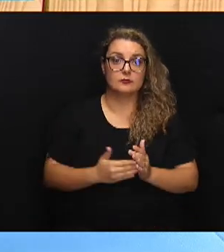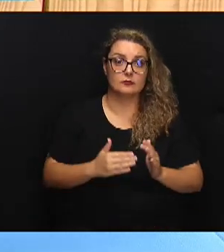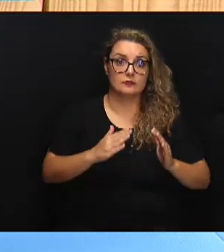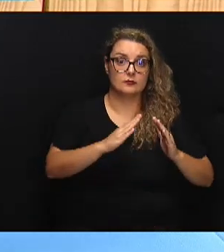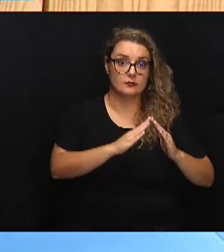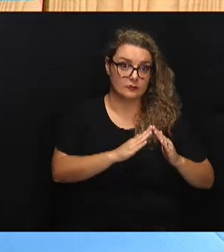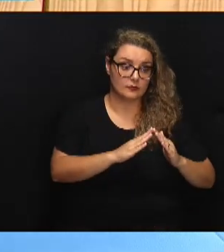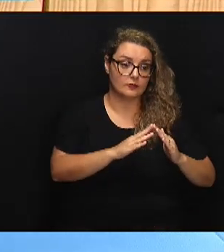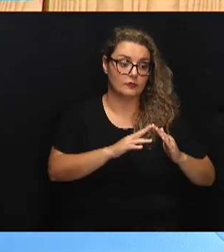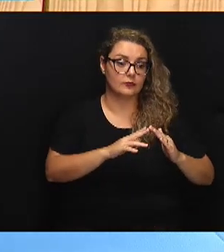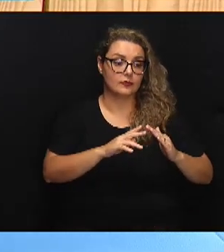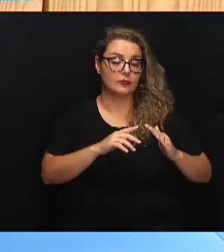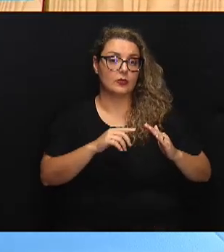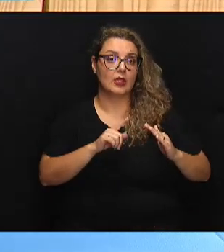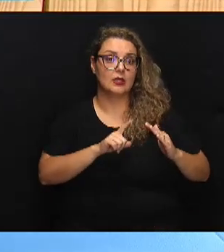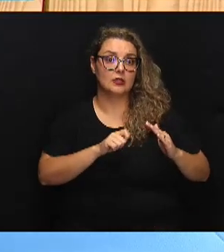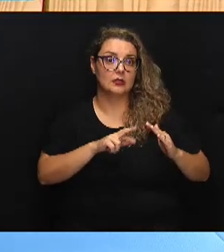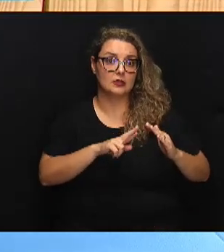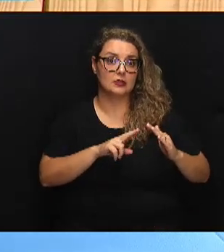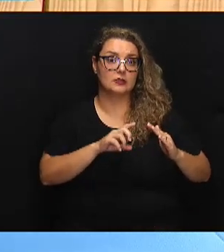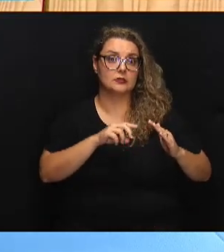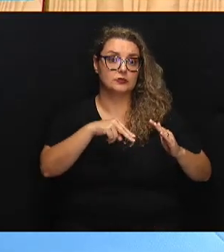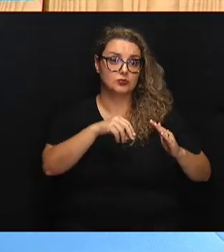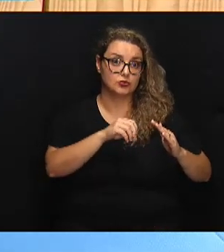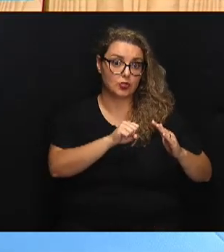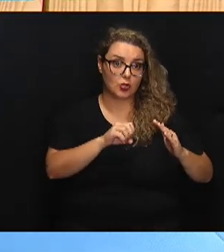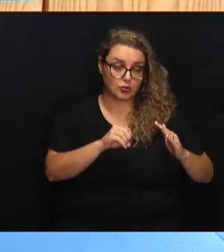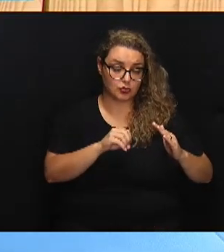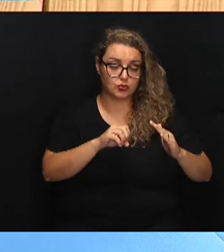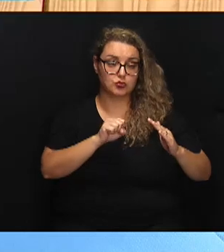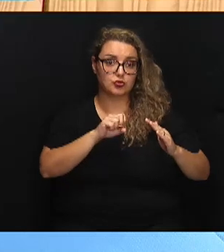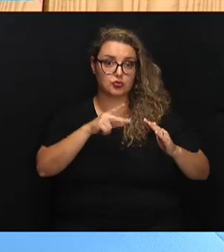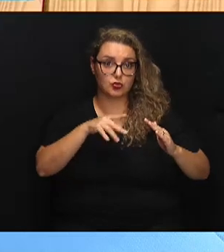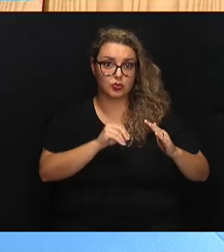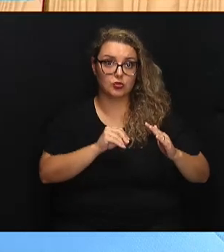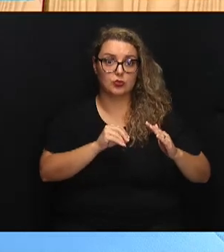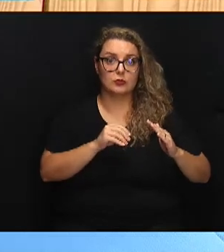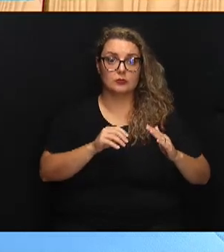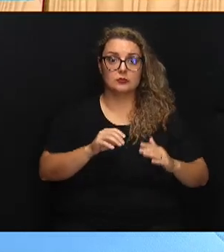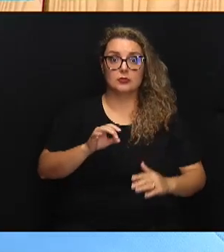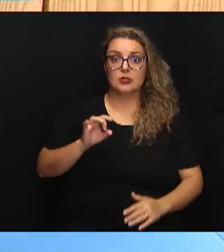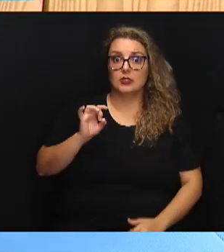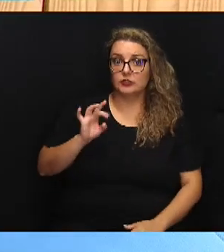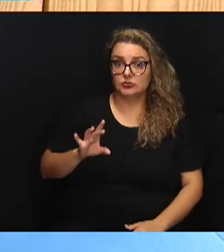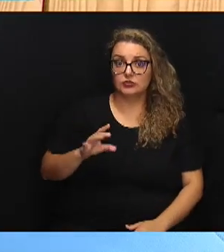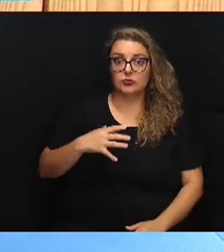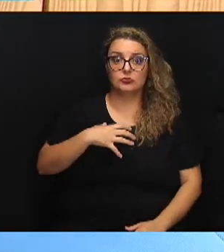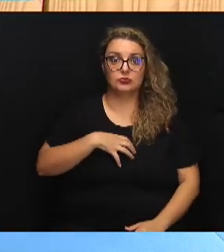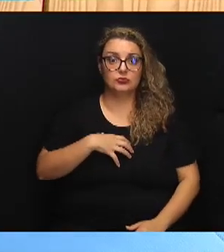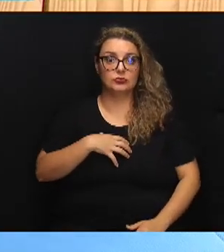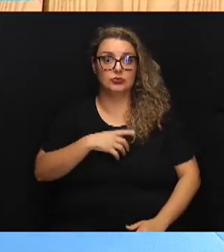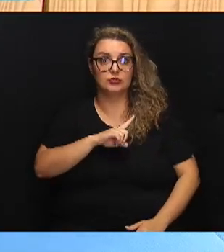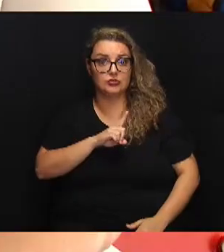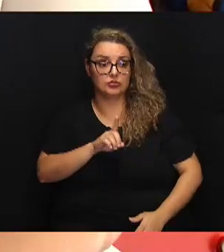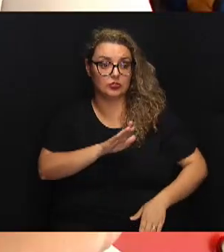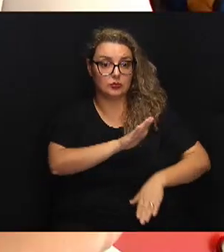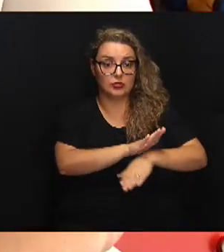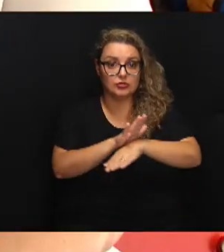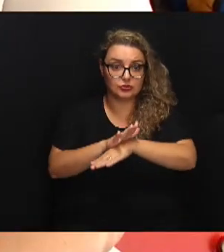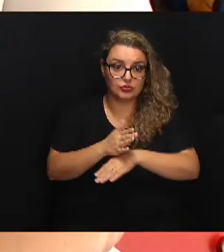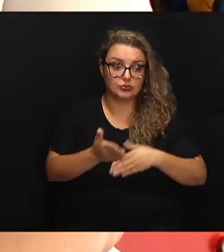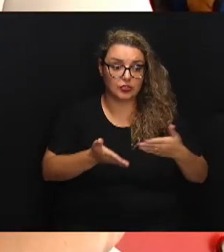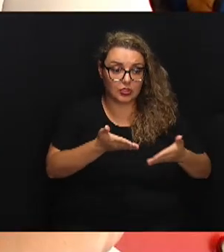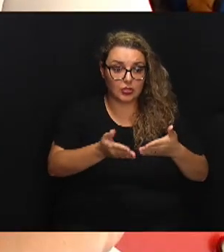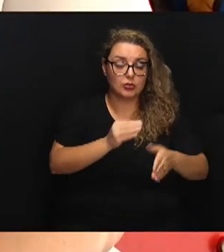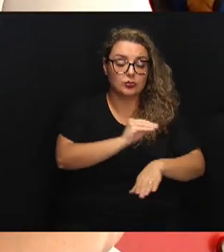por exemplo? É só uma questão de desassistir? Pode ser violência? Quais são as situações